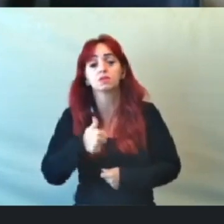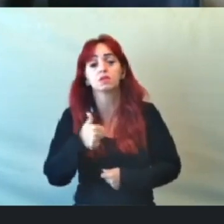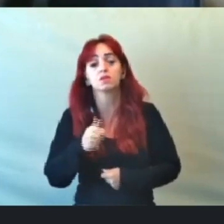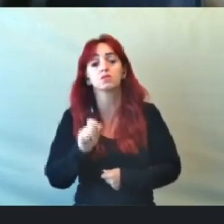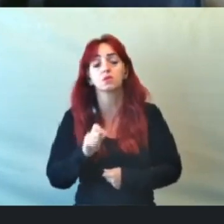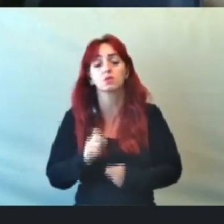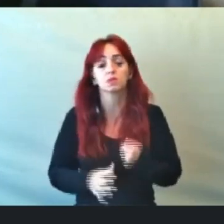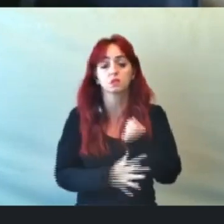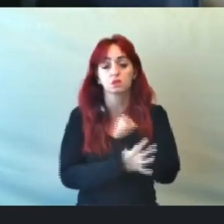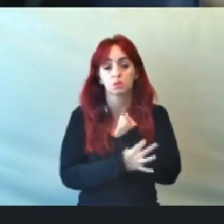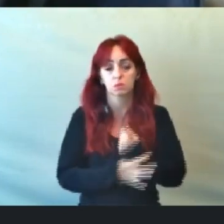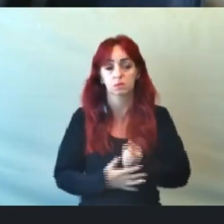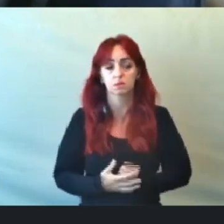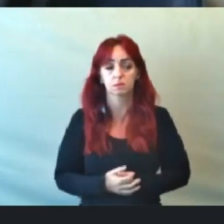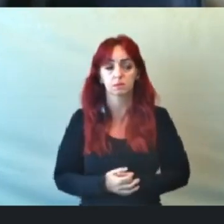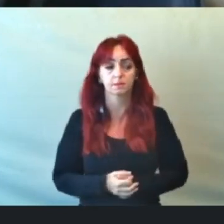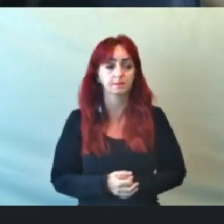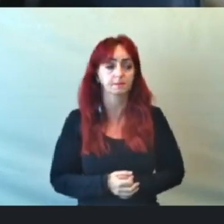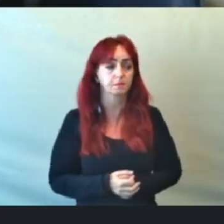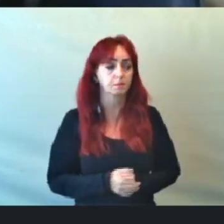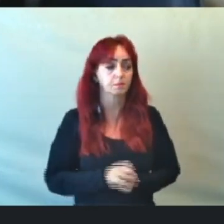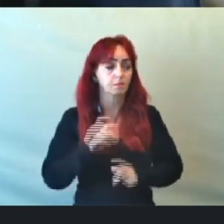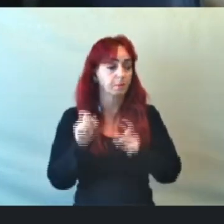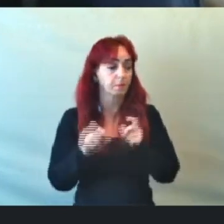de que vai funcionar.